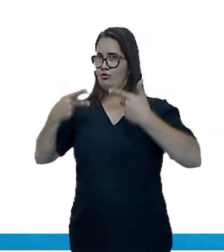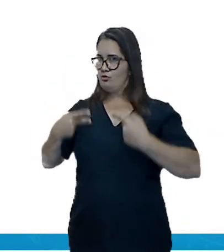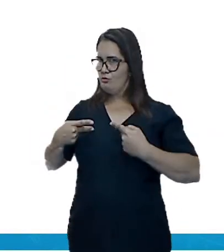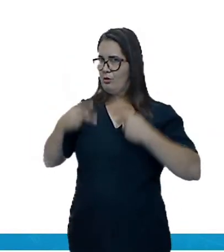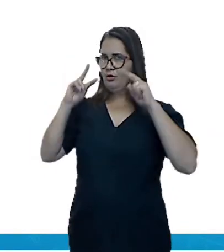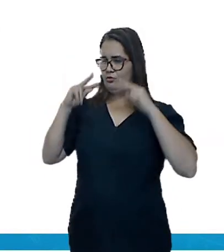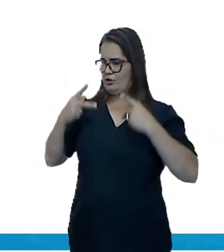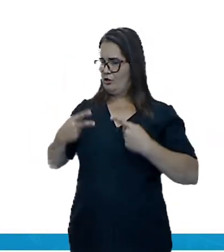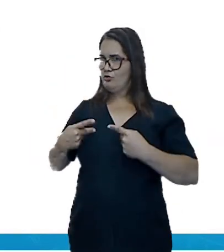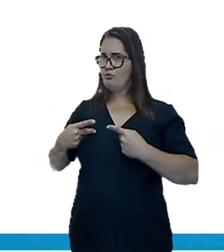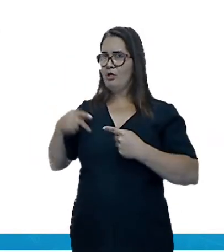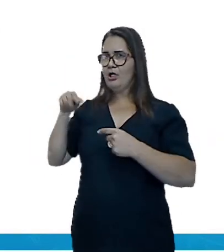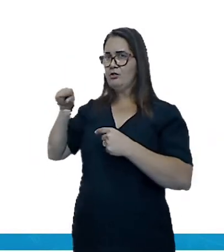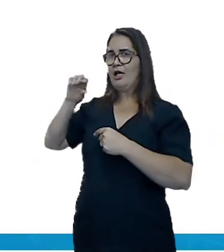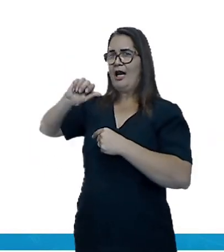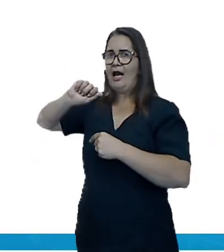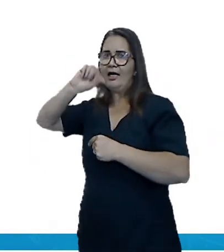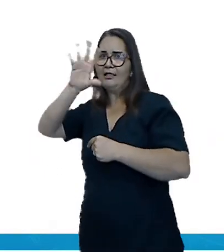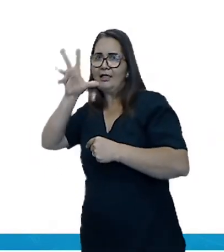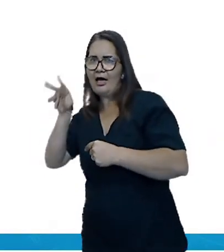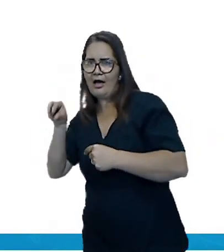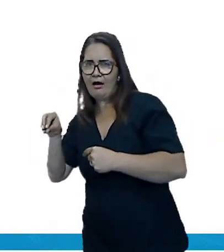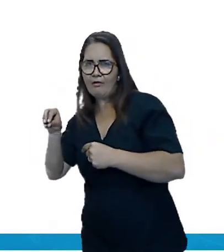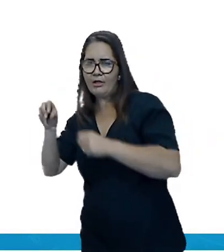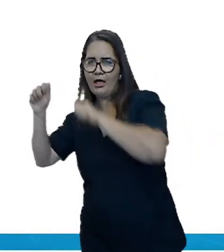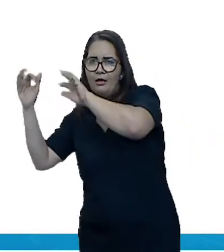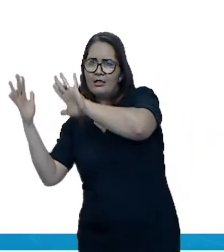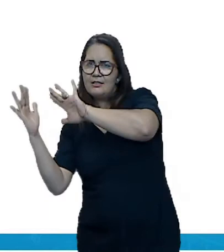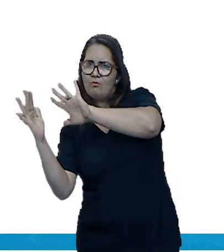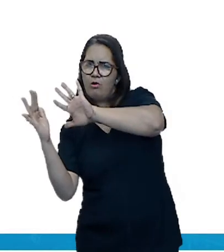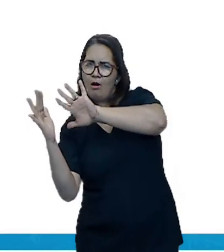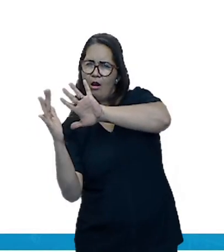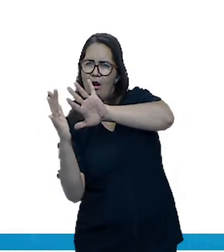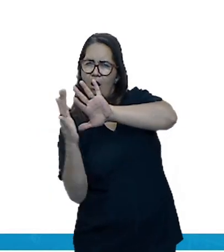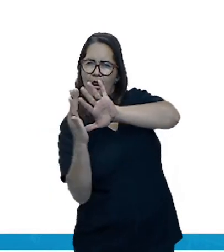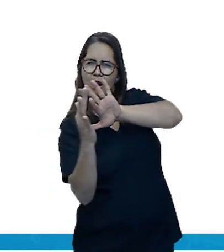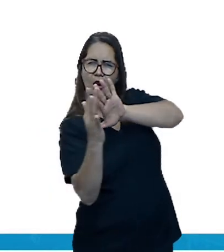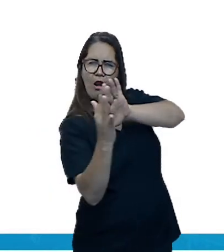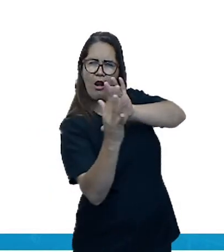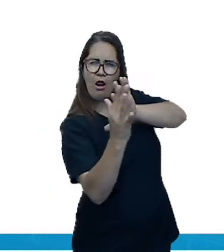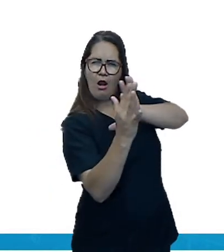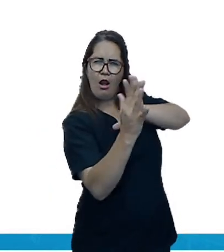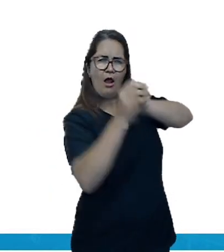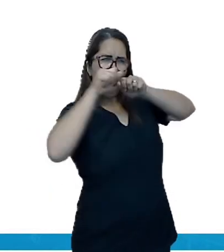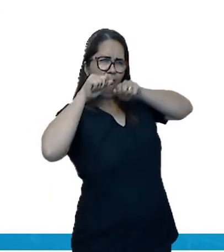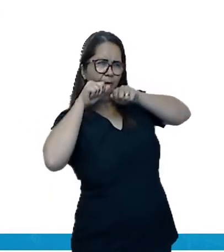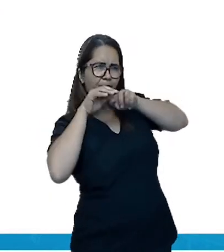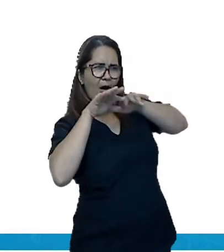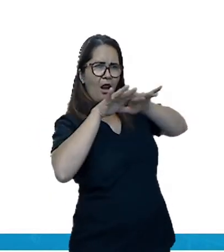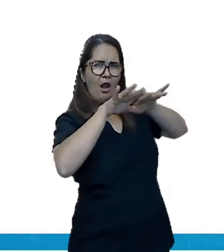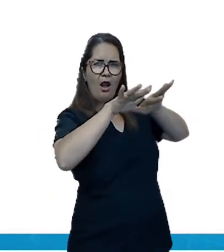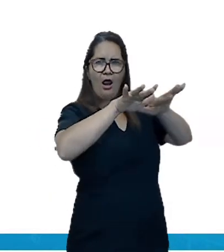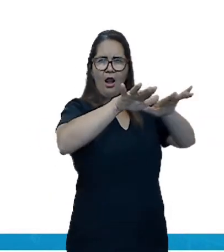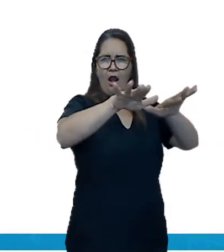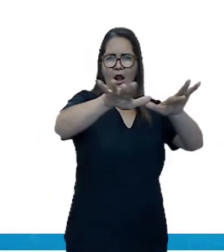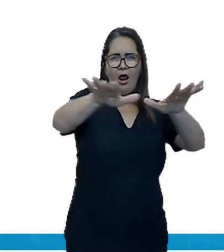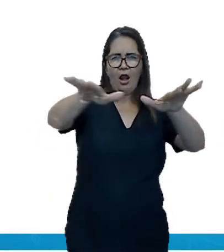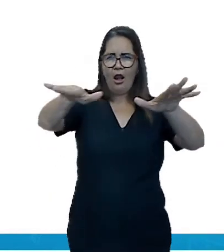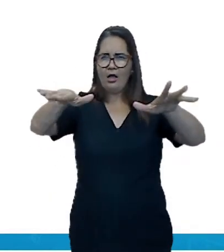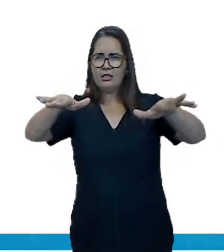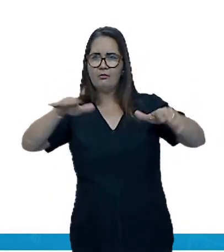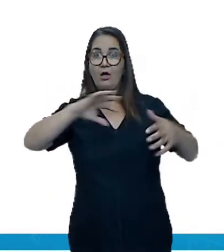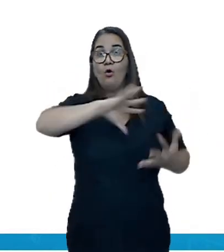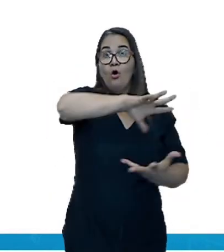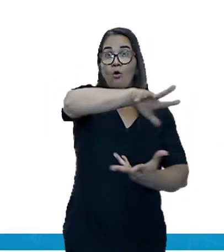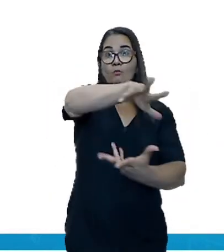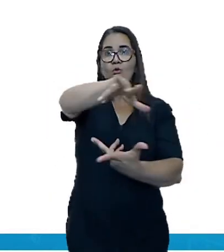África, povoando todos os continentes. Não foi só uma onda migratória lá do norte da América, pelo Estreito de